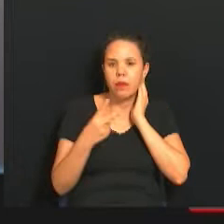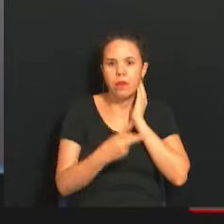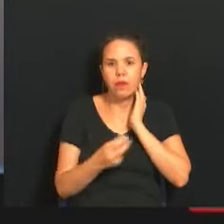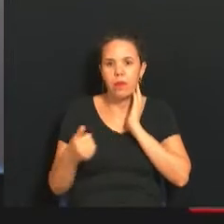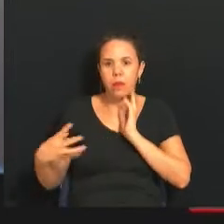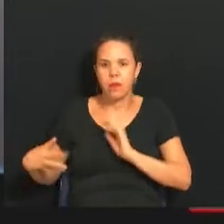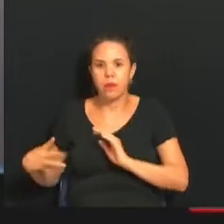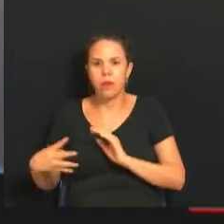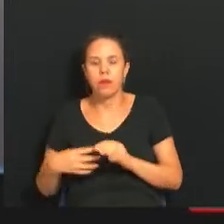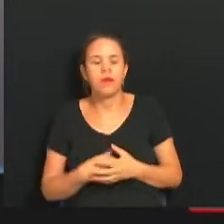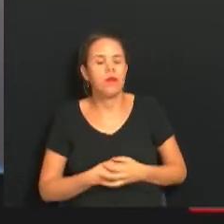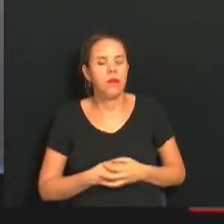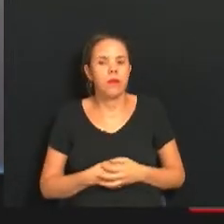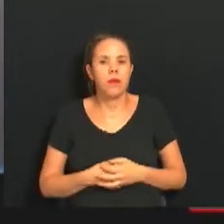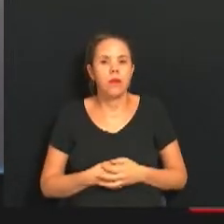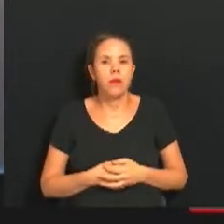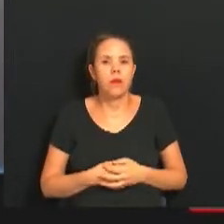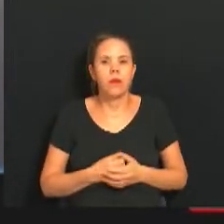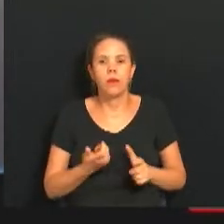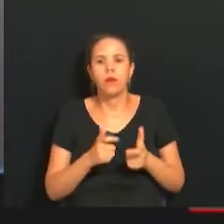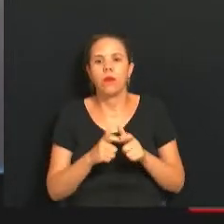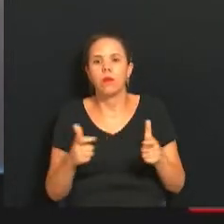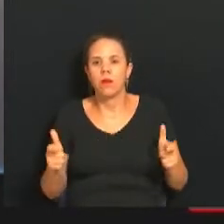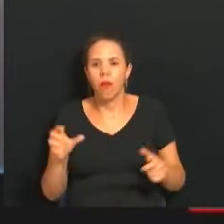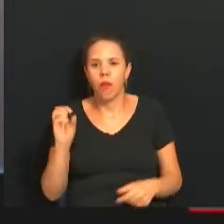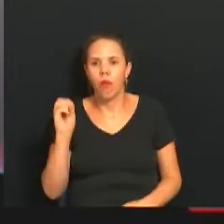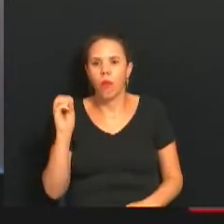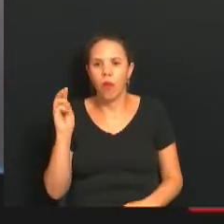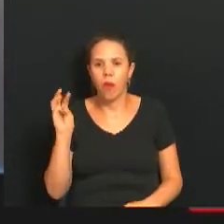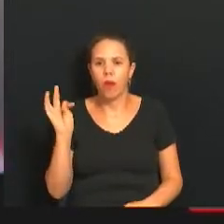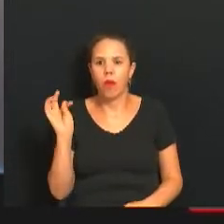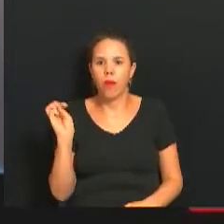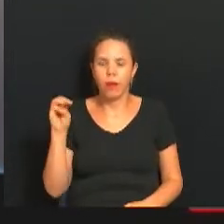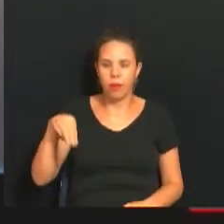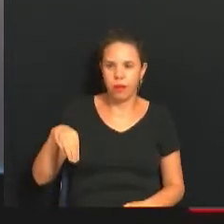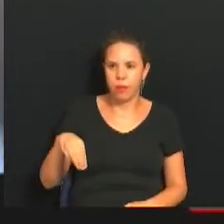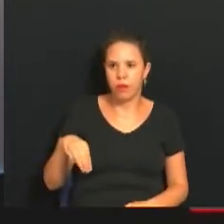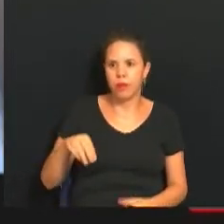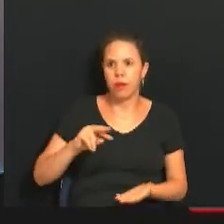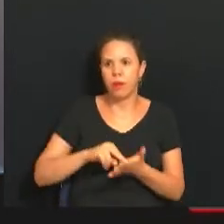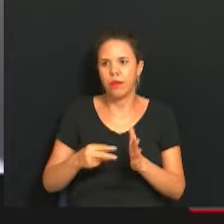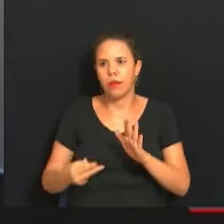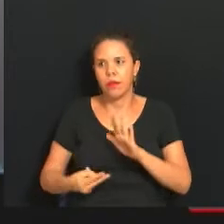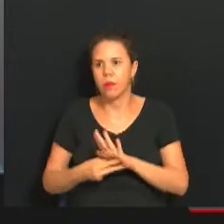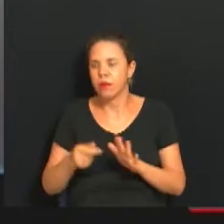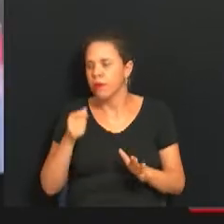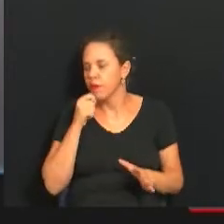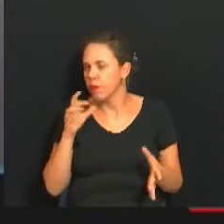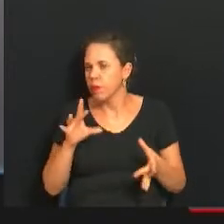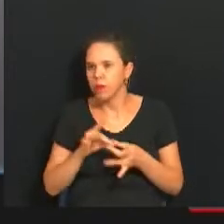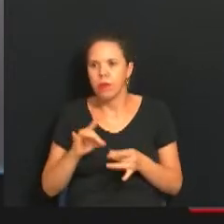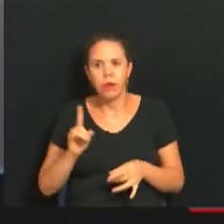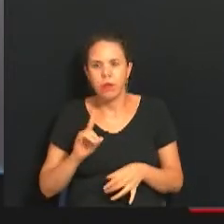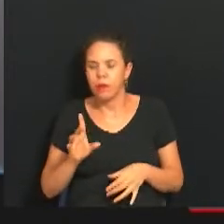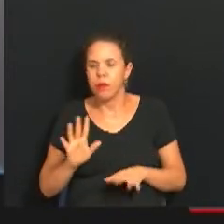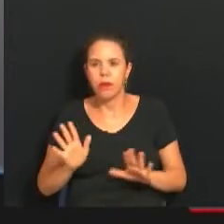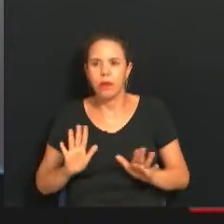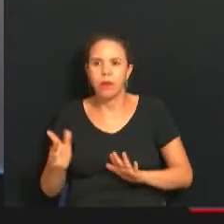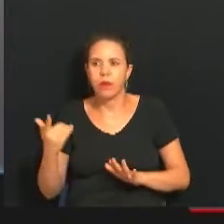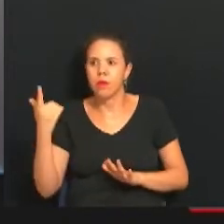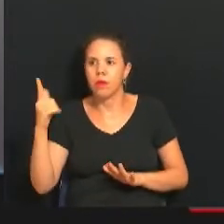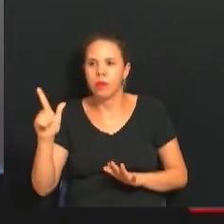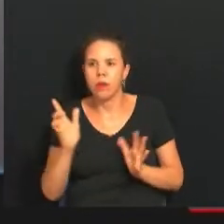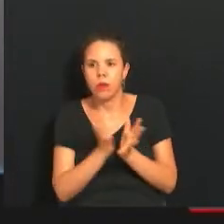2008, as ondas de expansão da OTAN, que estão conjugadas, embora não estejam ligadas entre si, com as ondas de